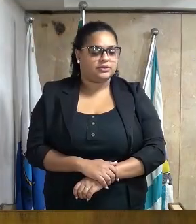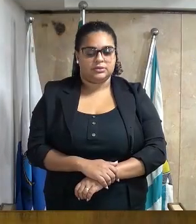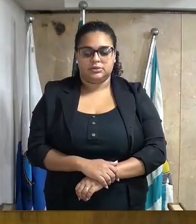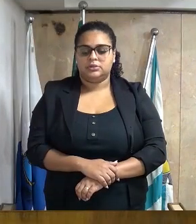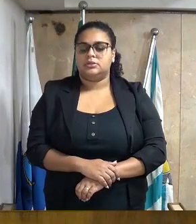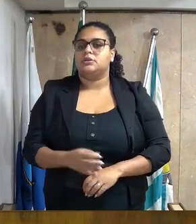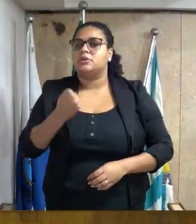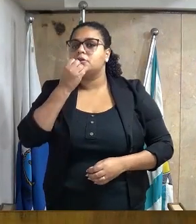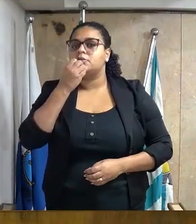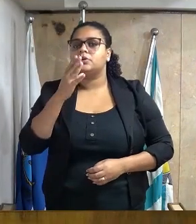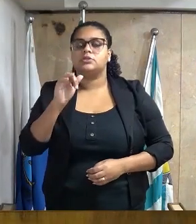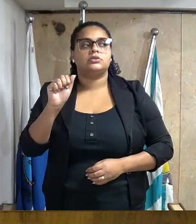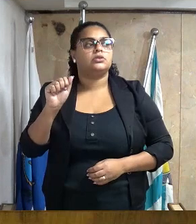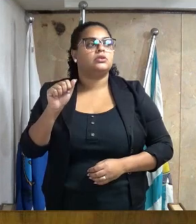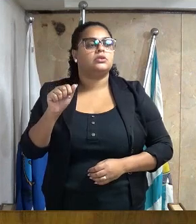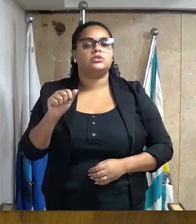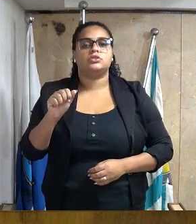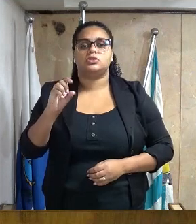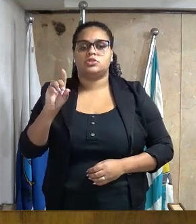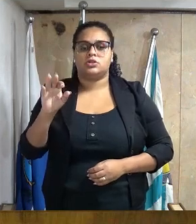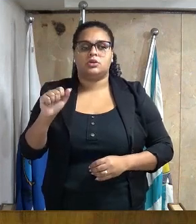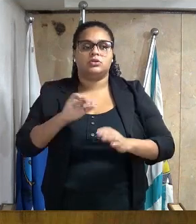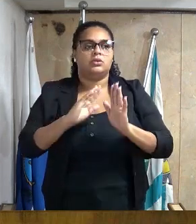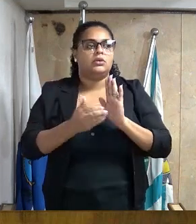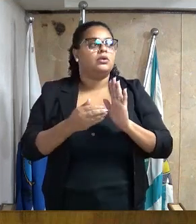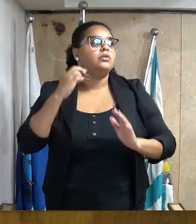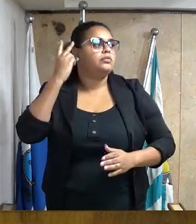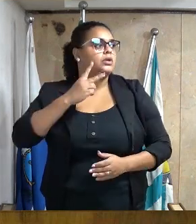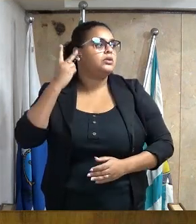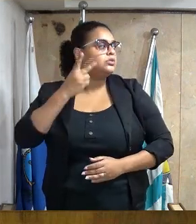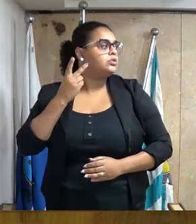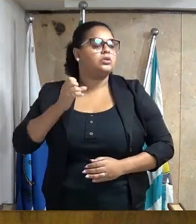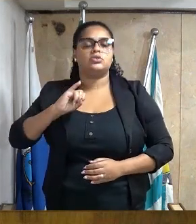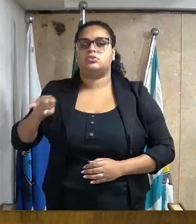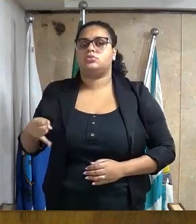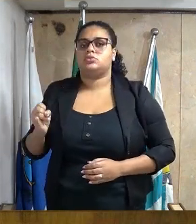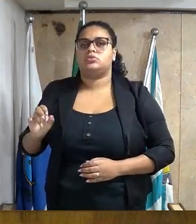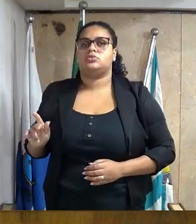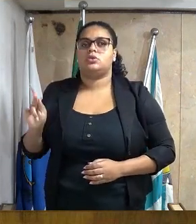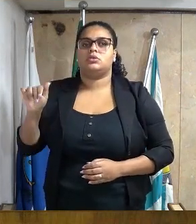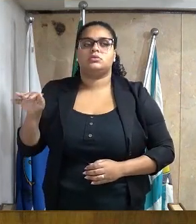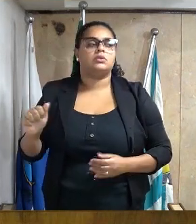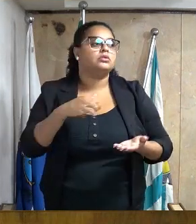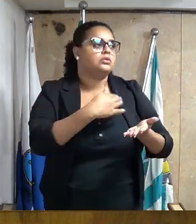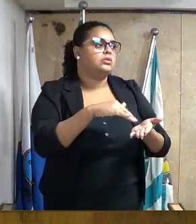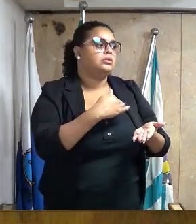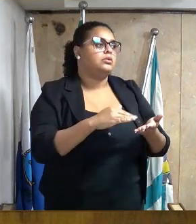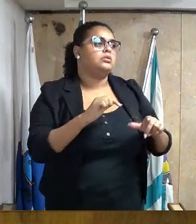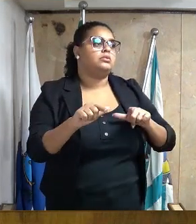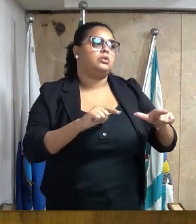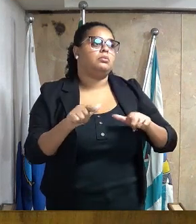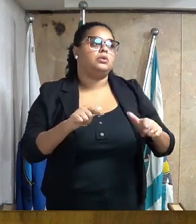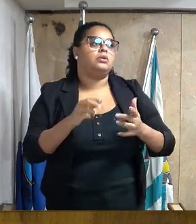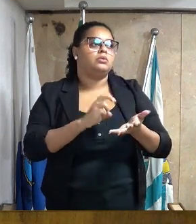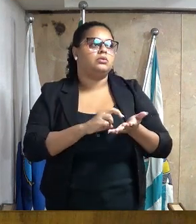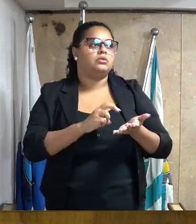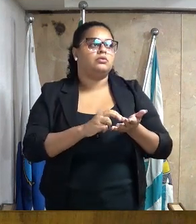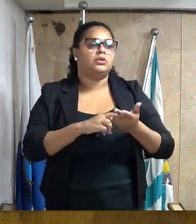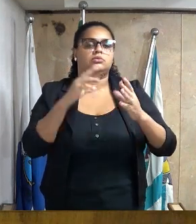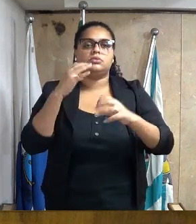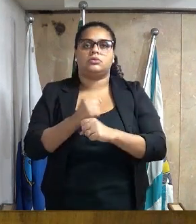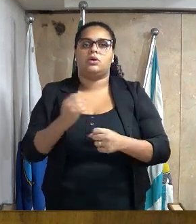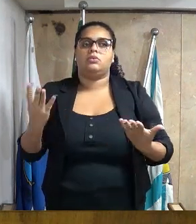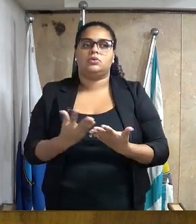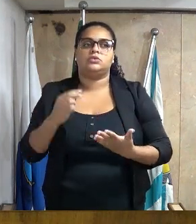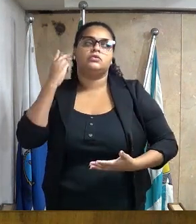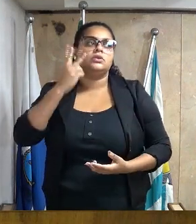Bom dia a todos. Convido o vereador Jacques para fazer a secretária aos trabalhos na manhã de hoje e fazer a verificação de